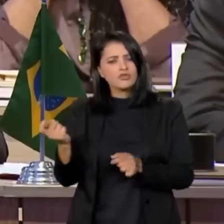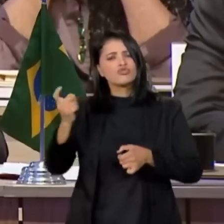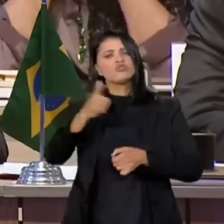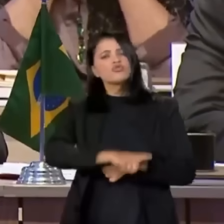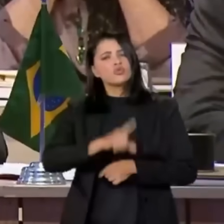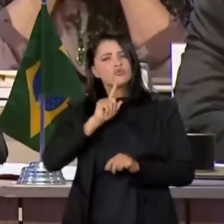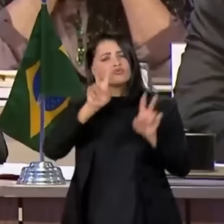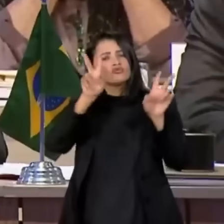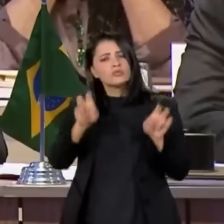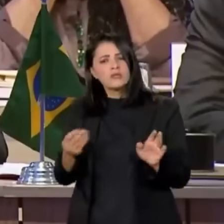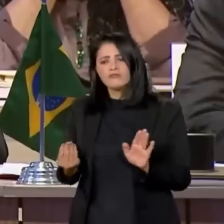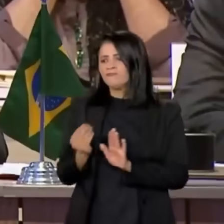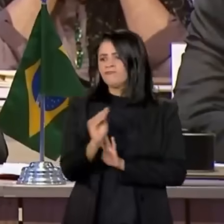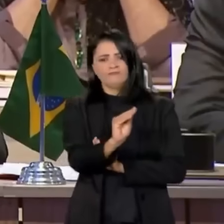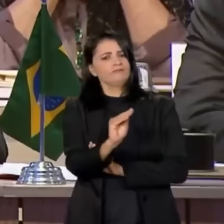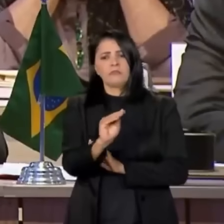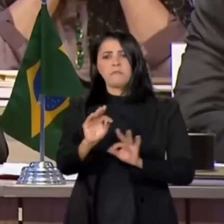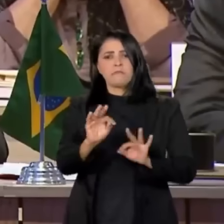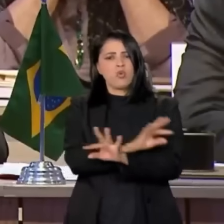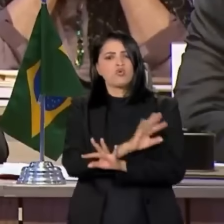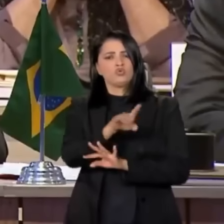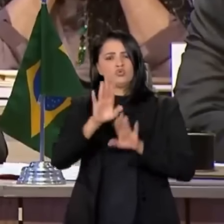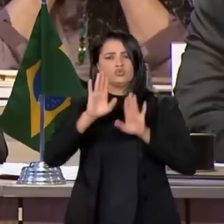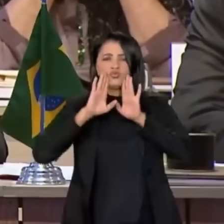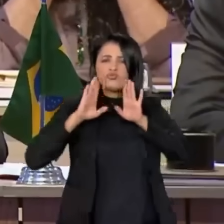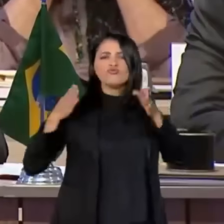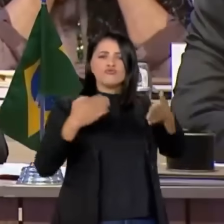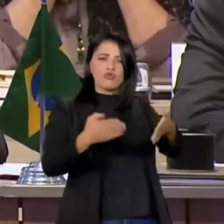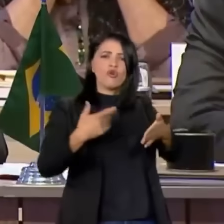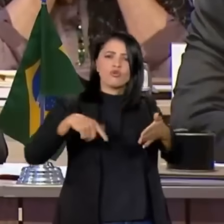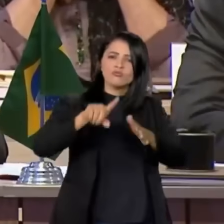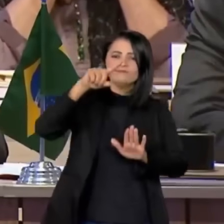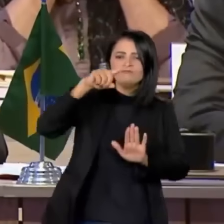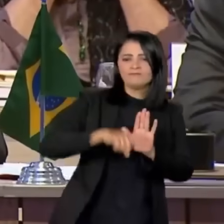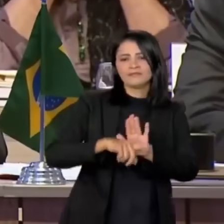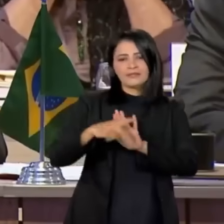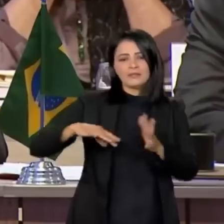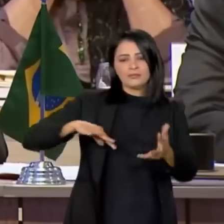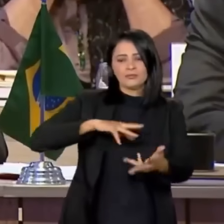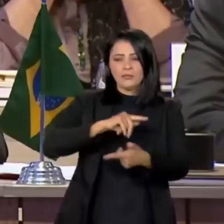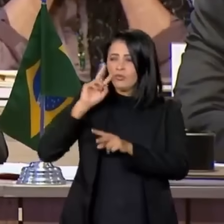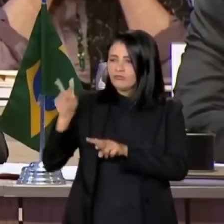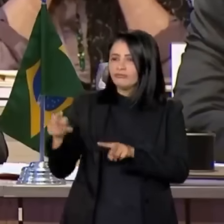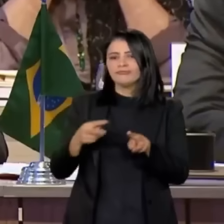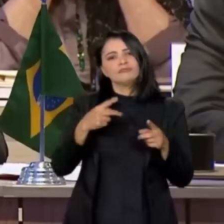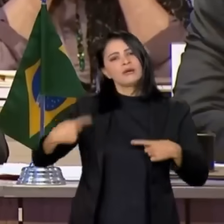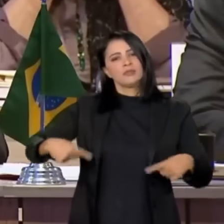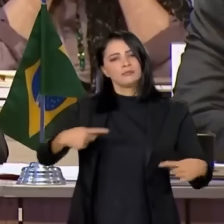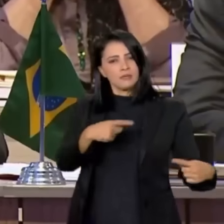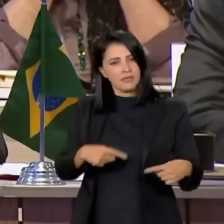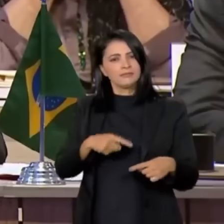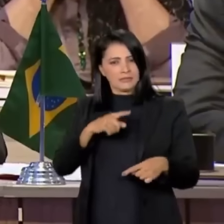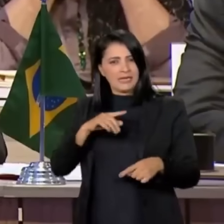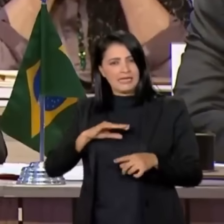esse tema de uma vez por todas no centro da agenda internacional. Ao longo